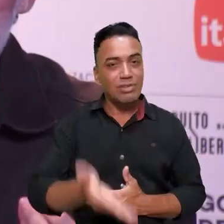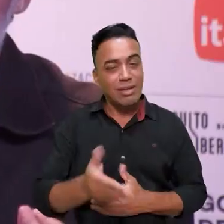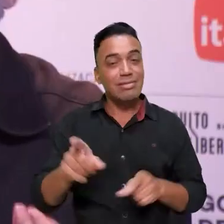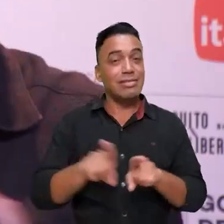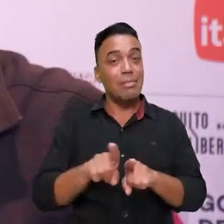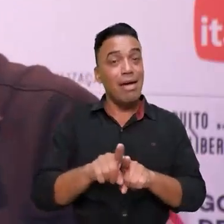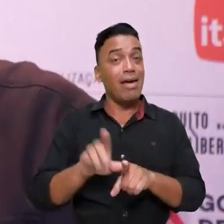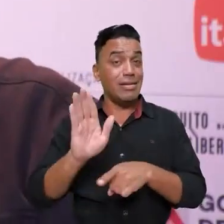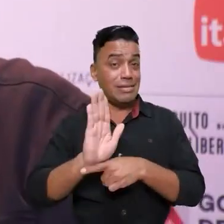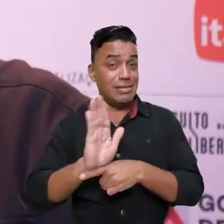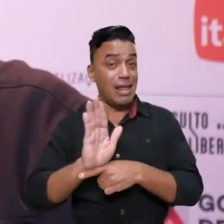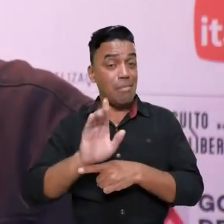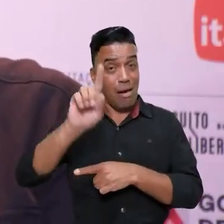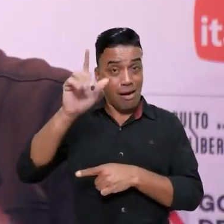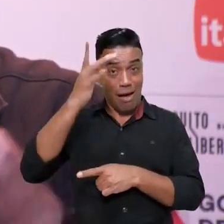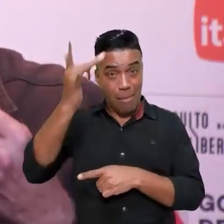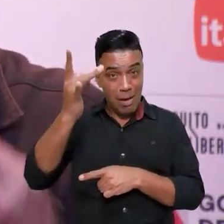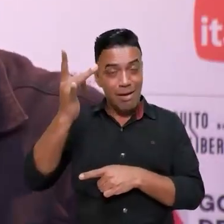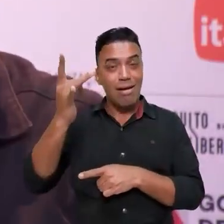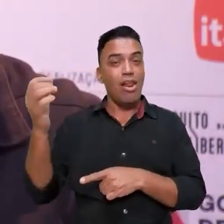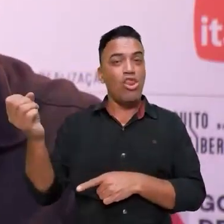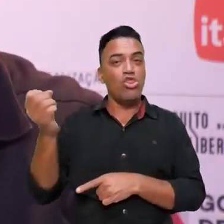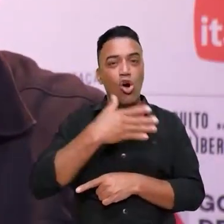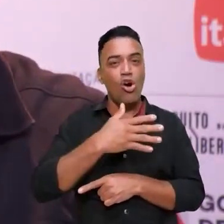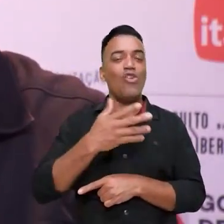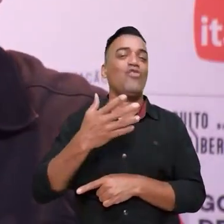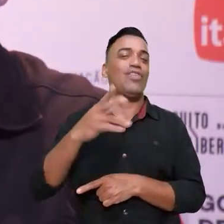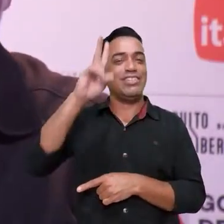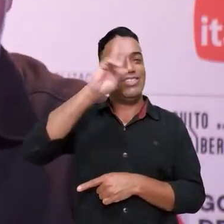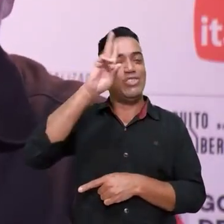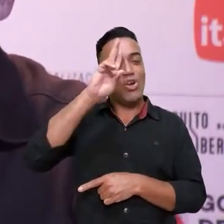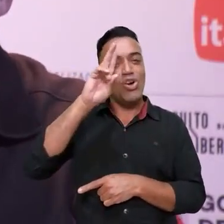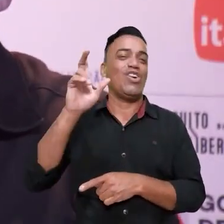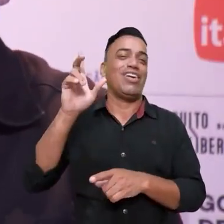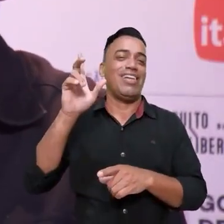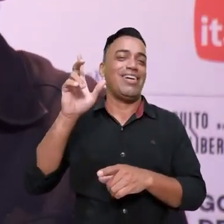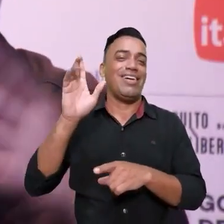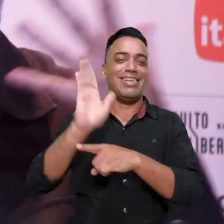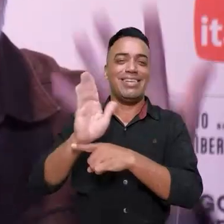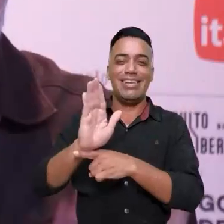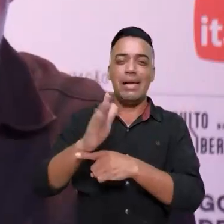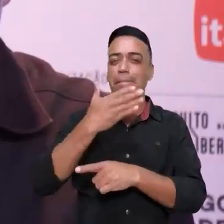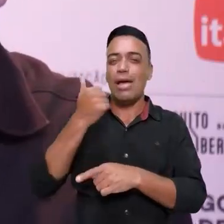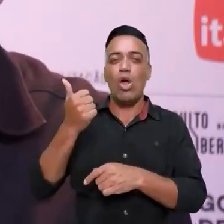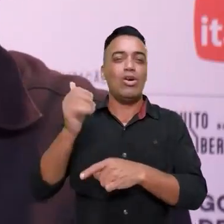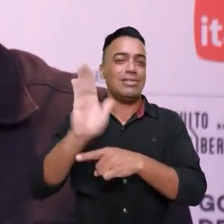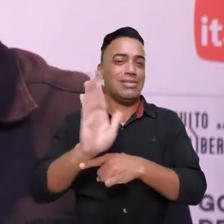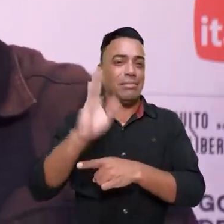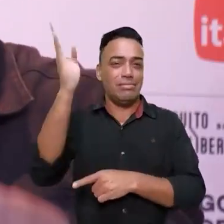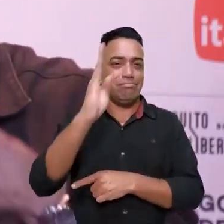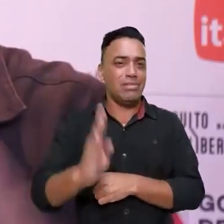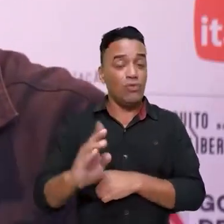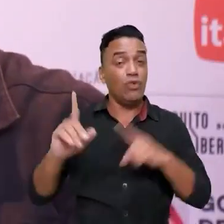também apareçam no cinema a partir de amanhã. Estou com uma nova história em cartaz na Rede Cinemark, nos melhores cinemas do Brasil.